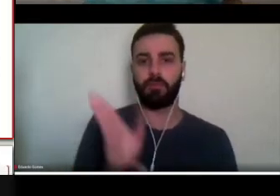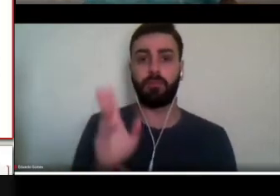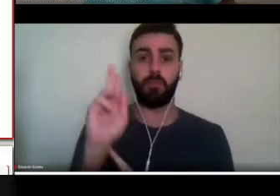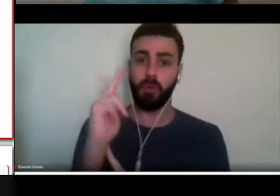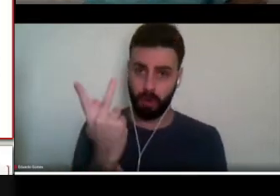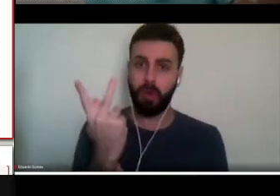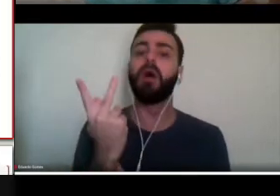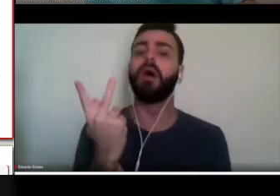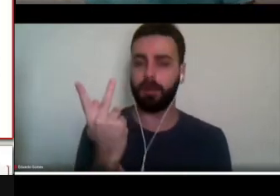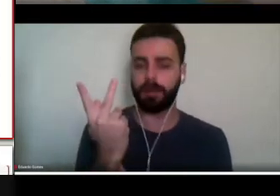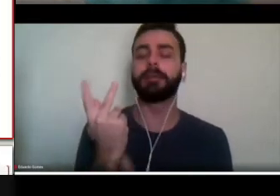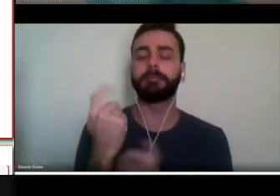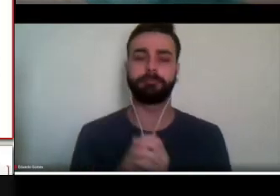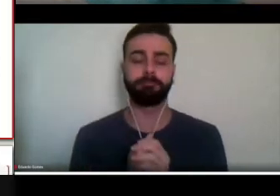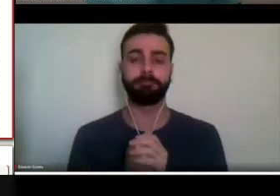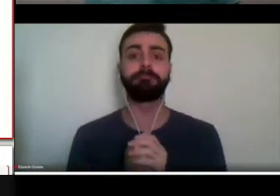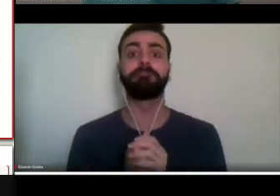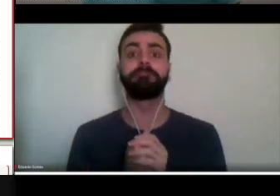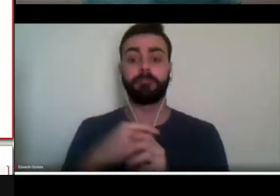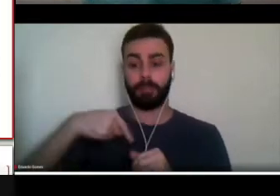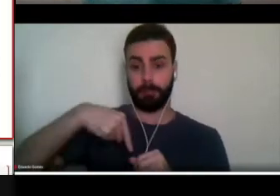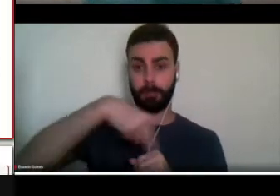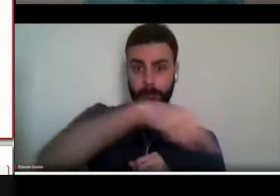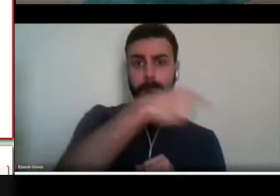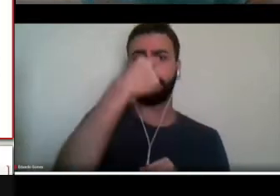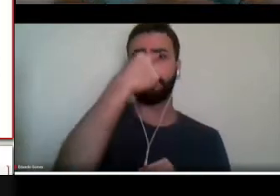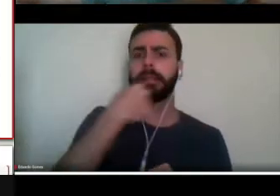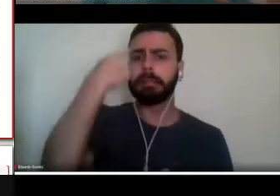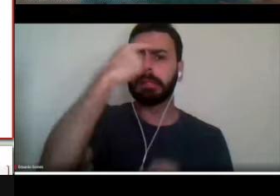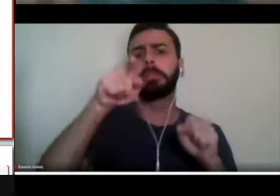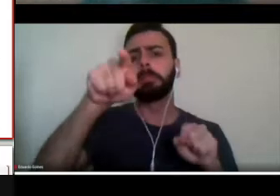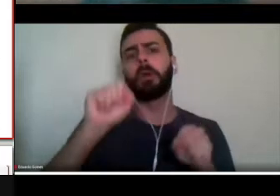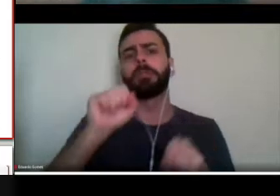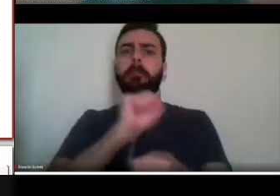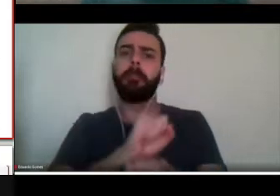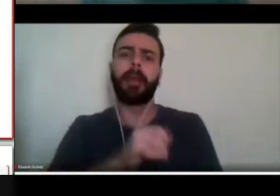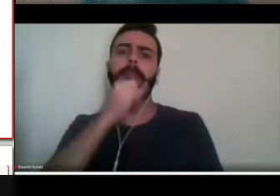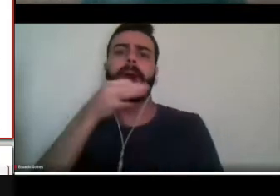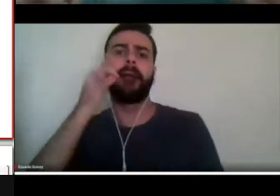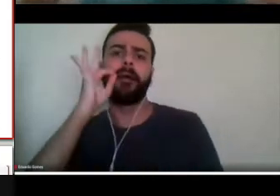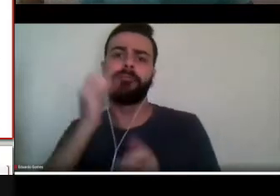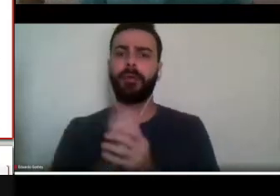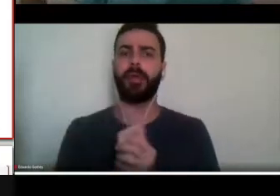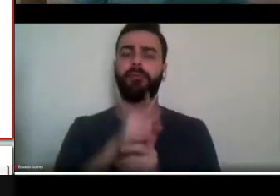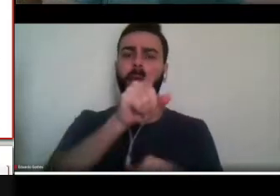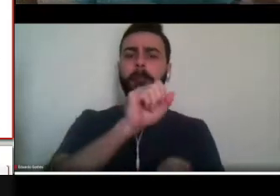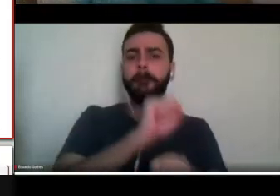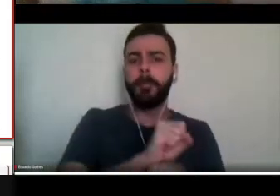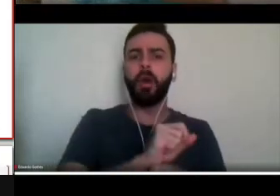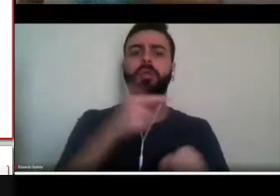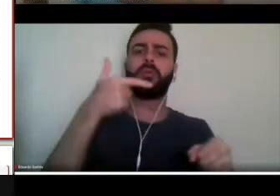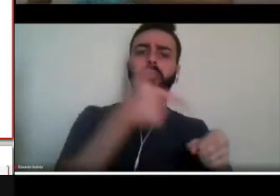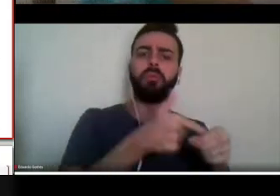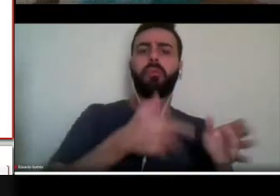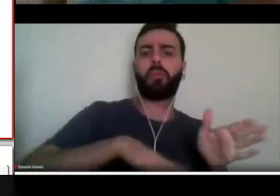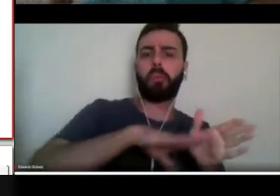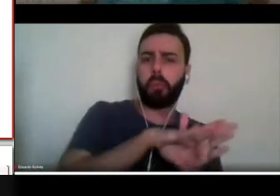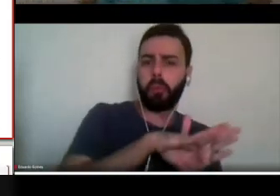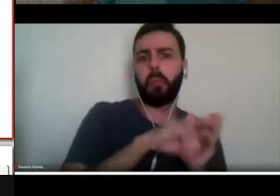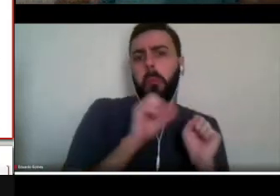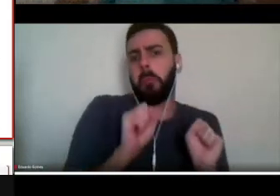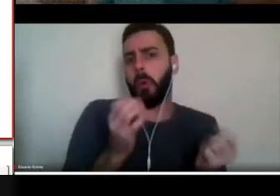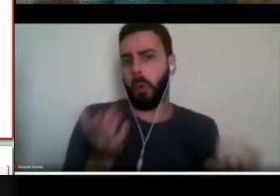tempo, você pode ter parado para tomar um café, você pode ter parado para poder abastecer, né? Eventualmente, a sua